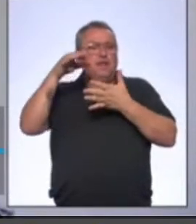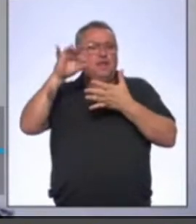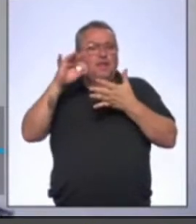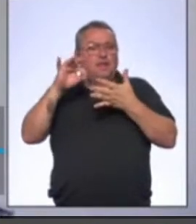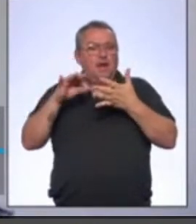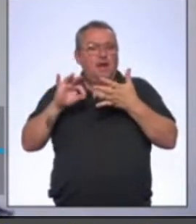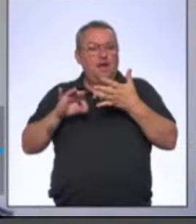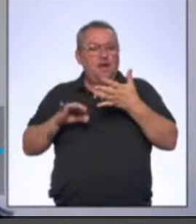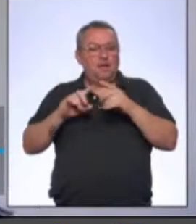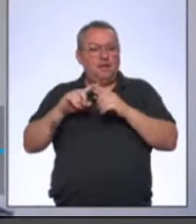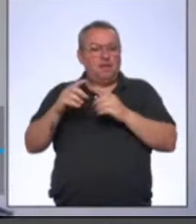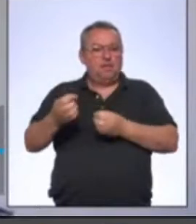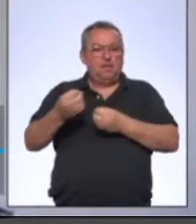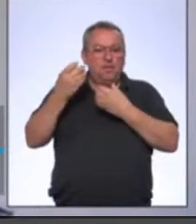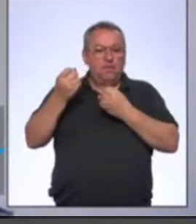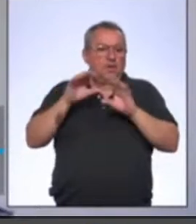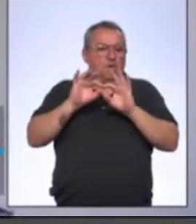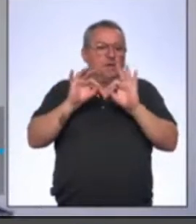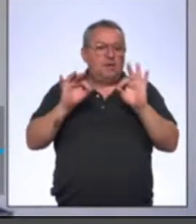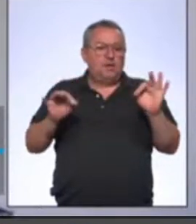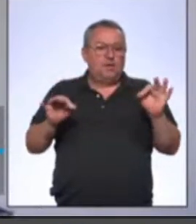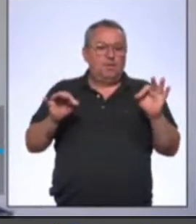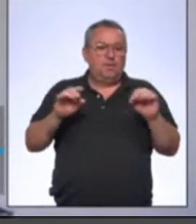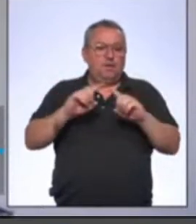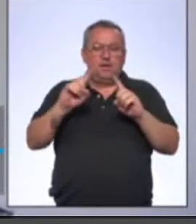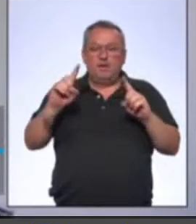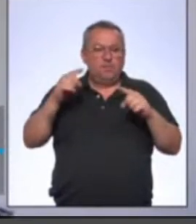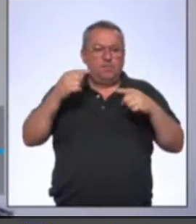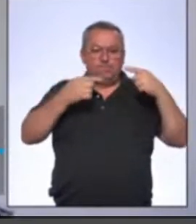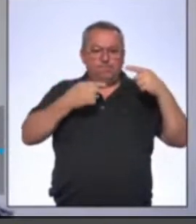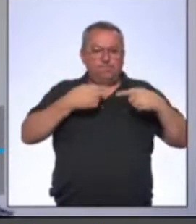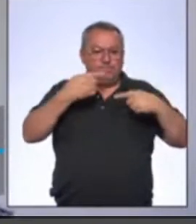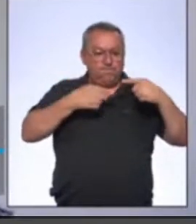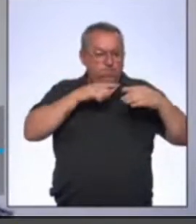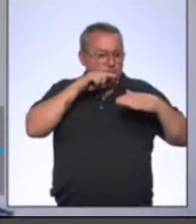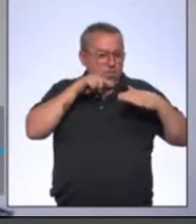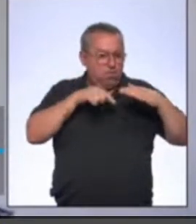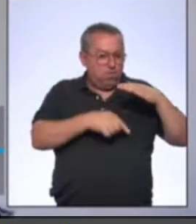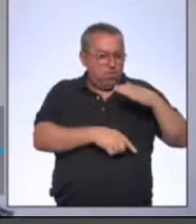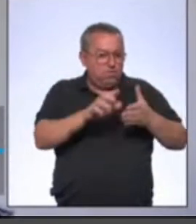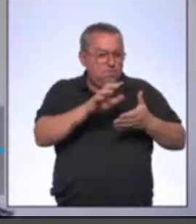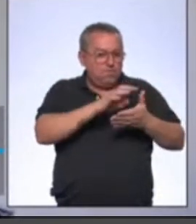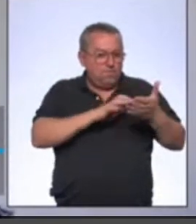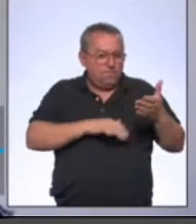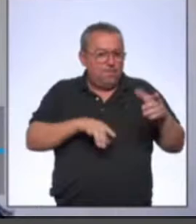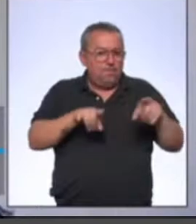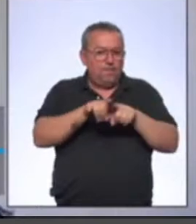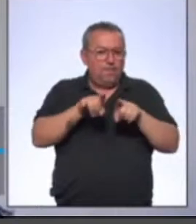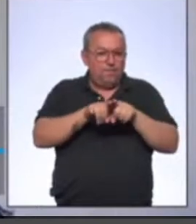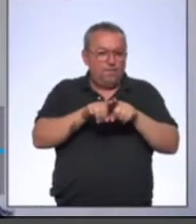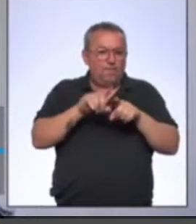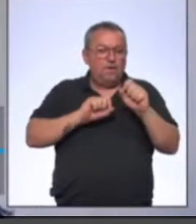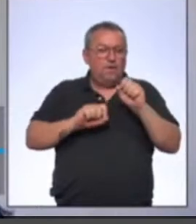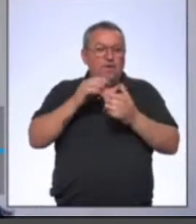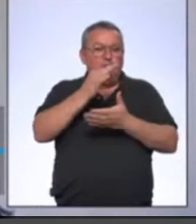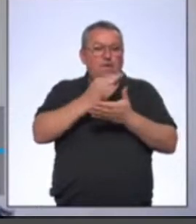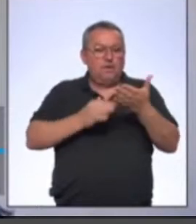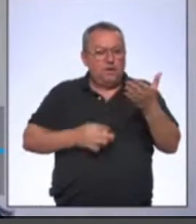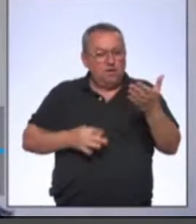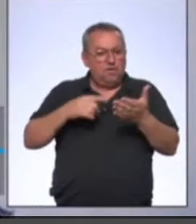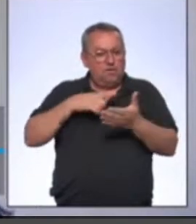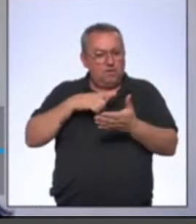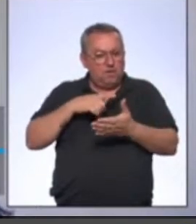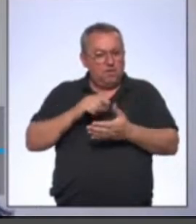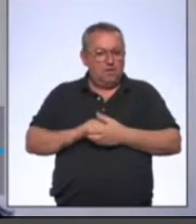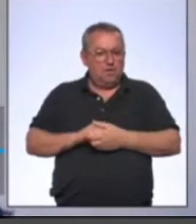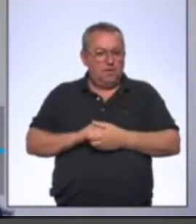o que é uma informação simples, ela não é discutida profundamente no texto, e em que o texto gira em torno,